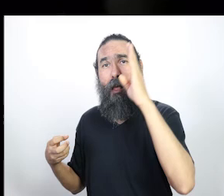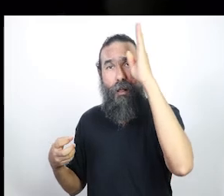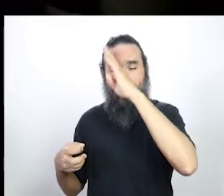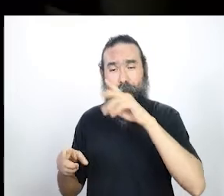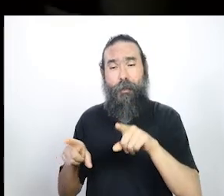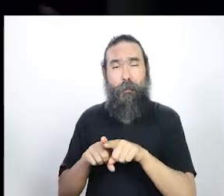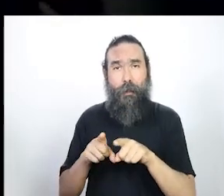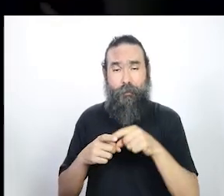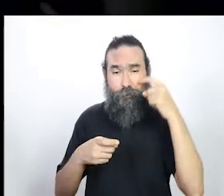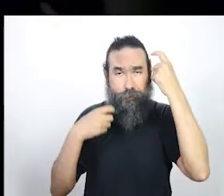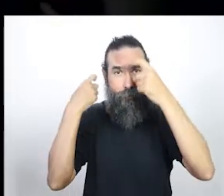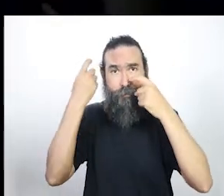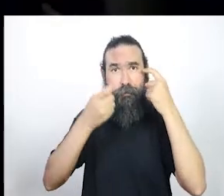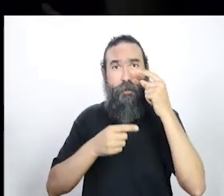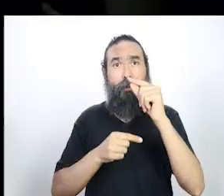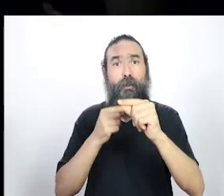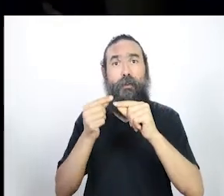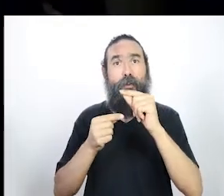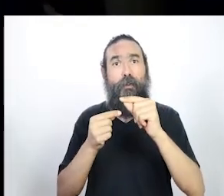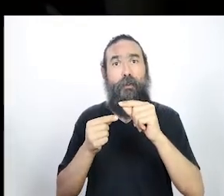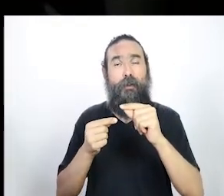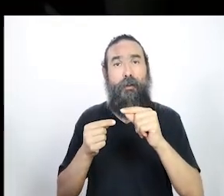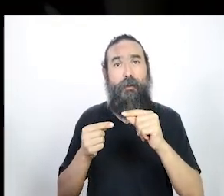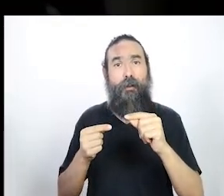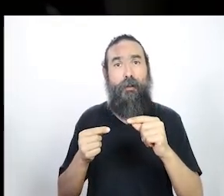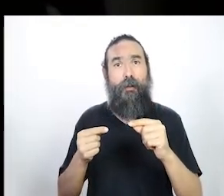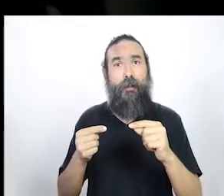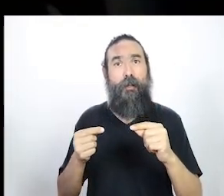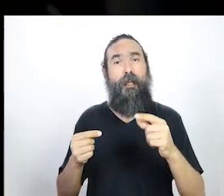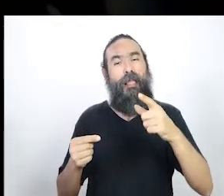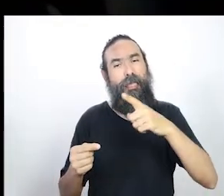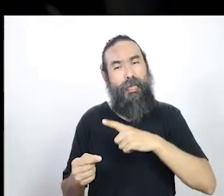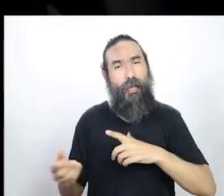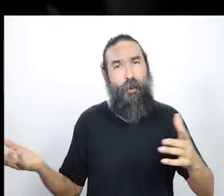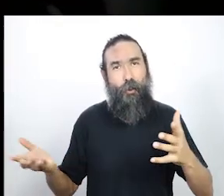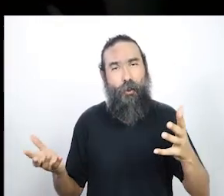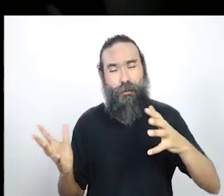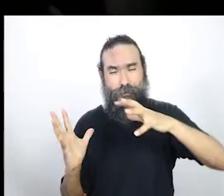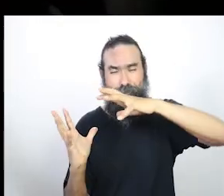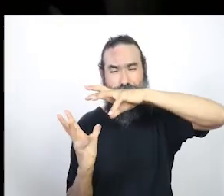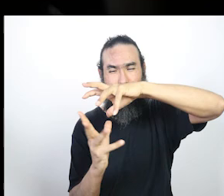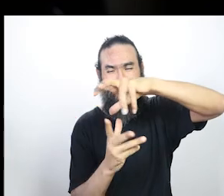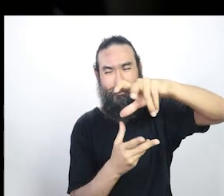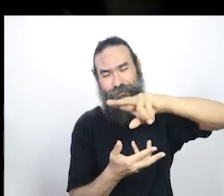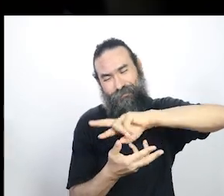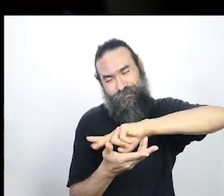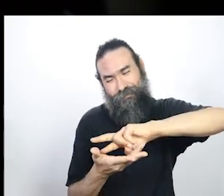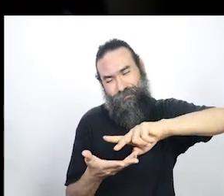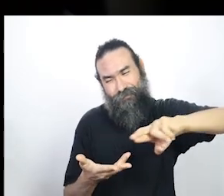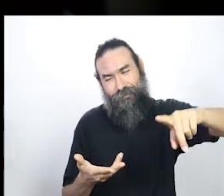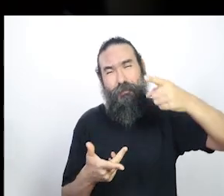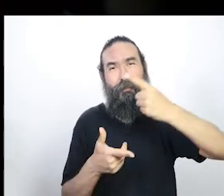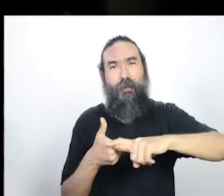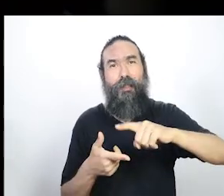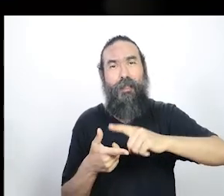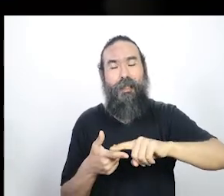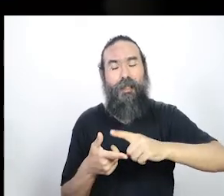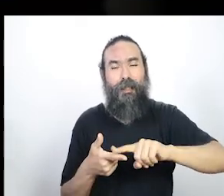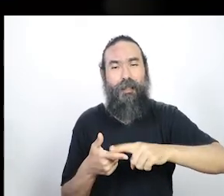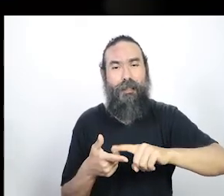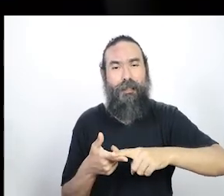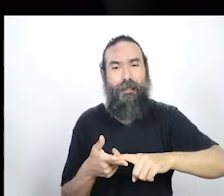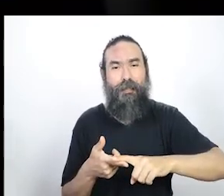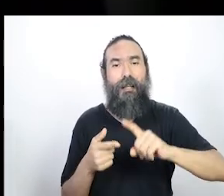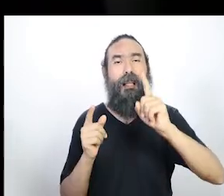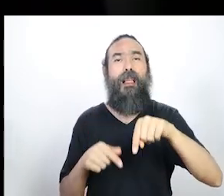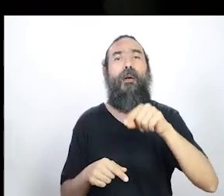Brasil. Porque nós entendemos que todo esse processo negativo que vem acontecendo no mundo hoje é